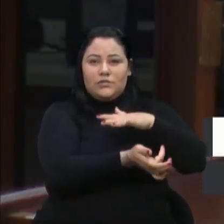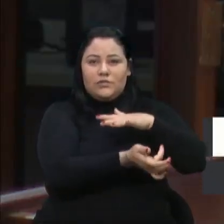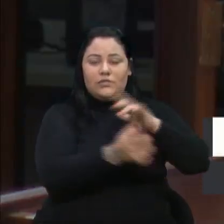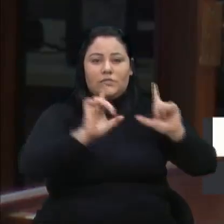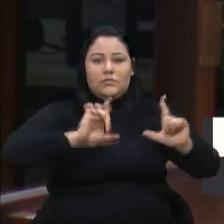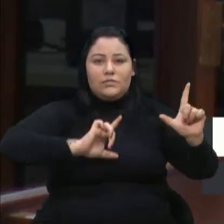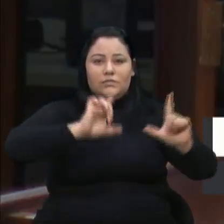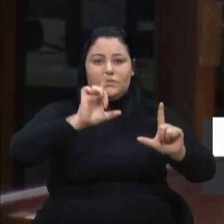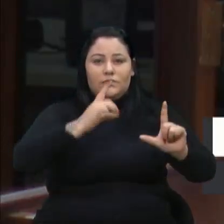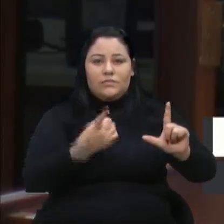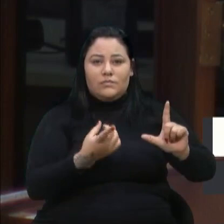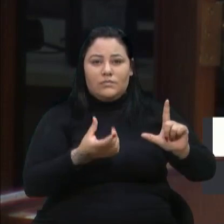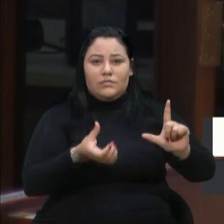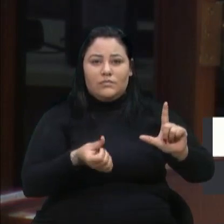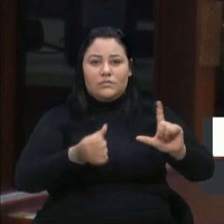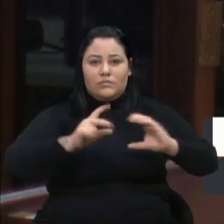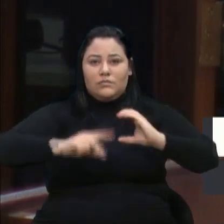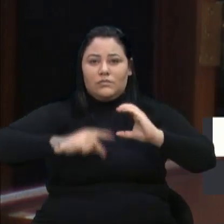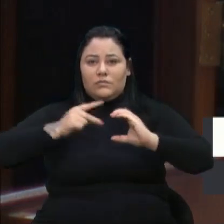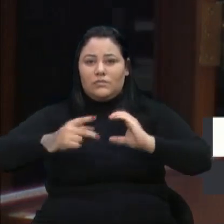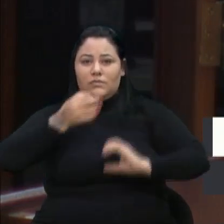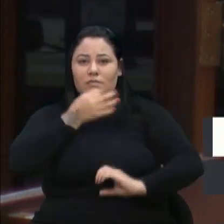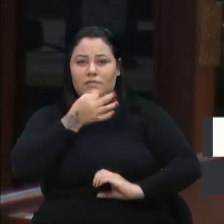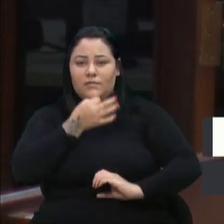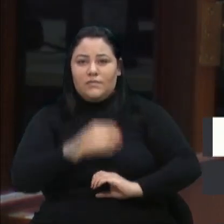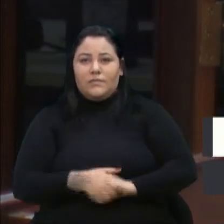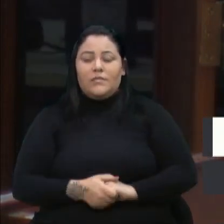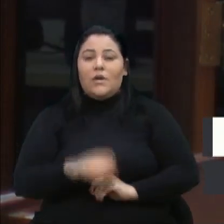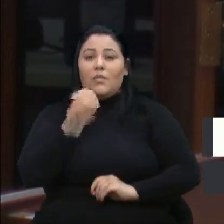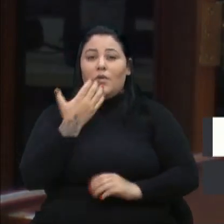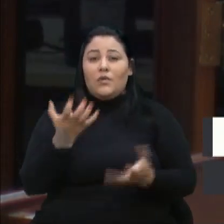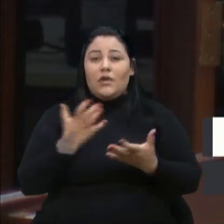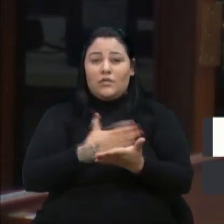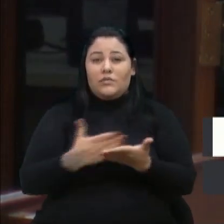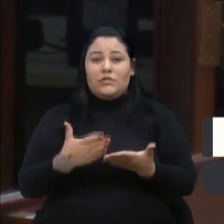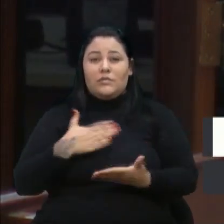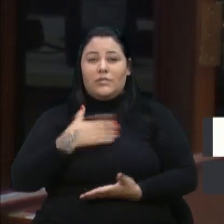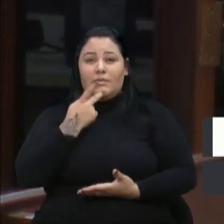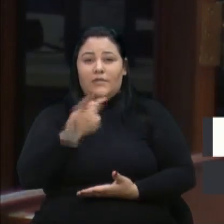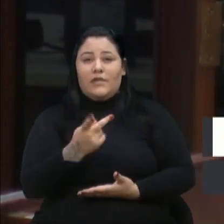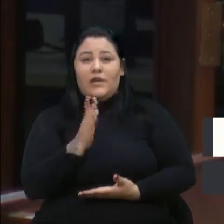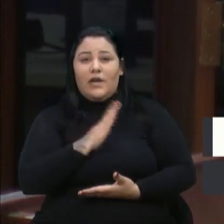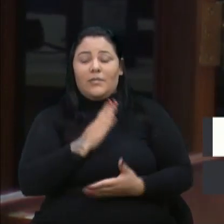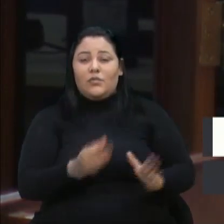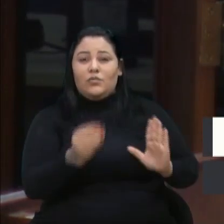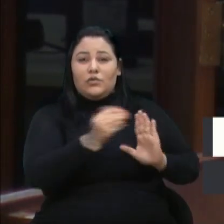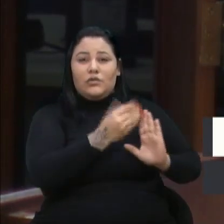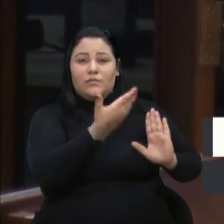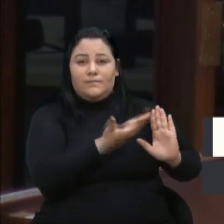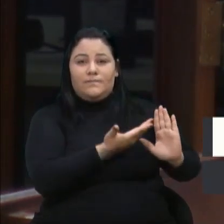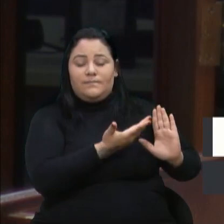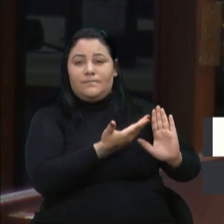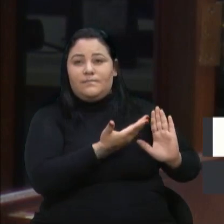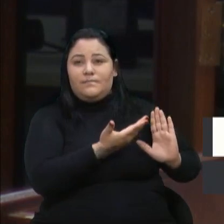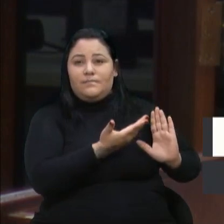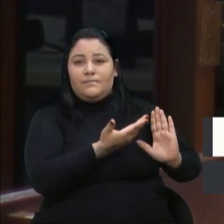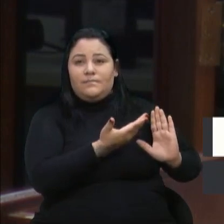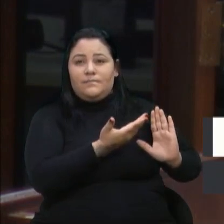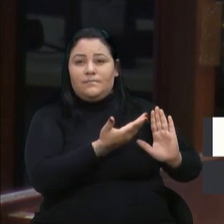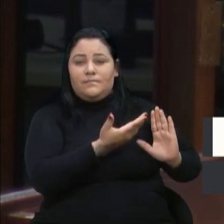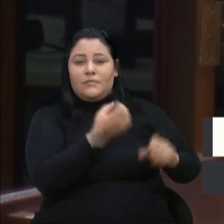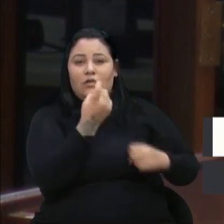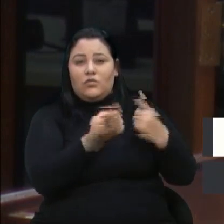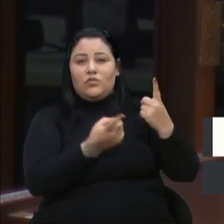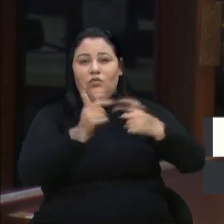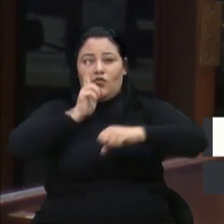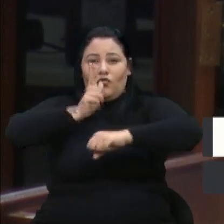canal da TV Câmara Caxias do Sul. Bom, eu quero iniciar minha fala de imediato colocando alguns vídeos e